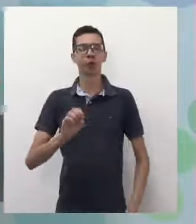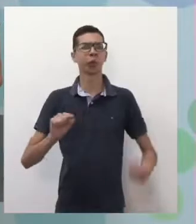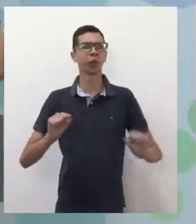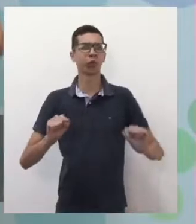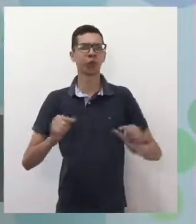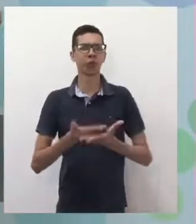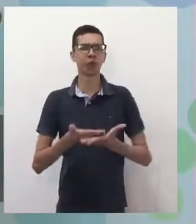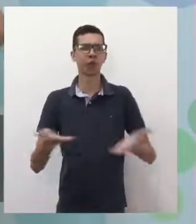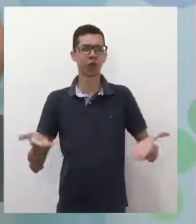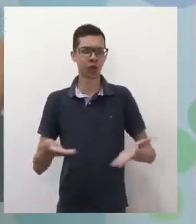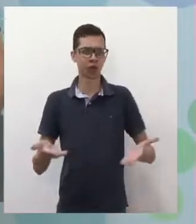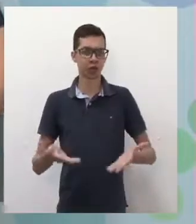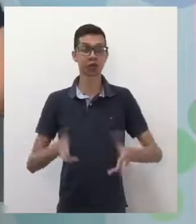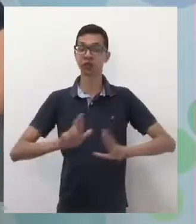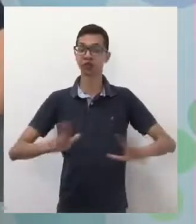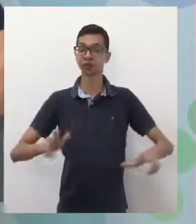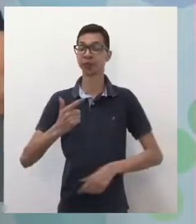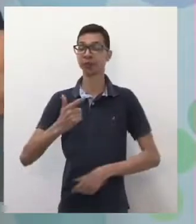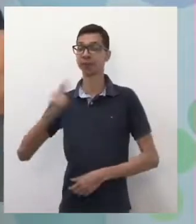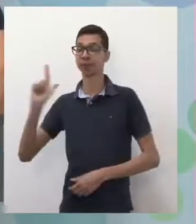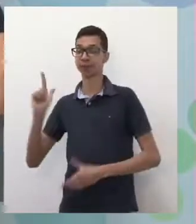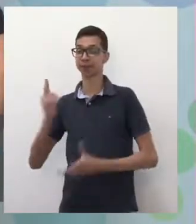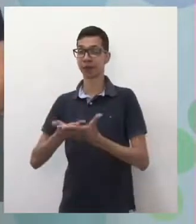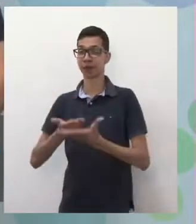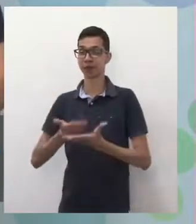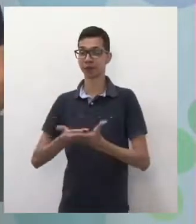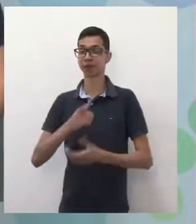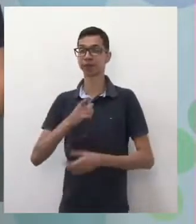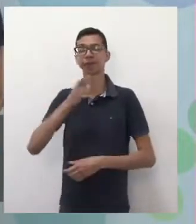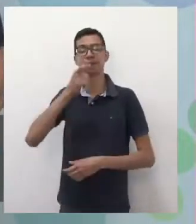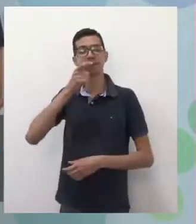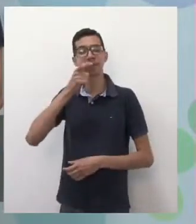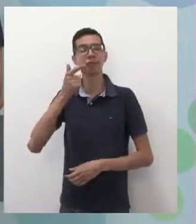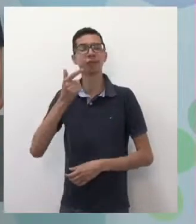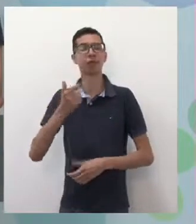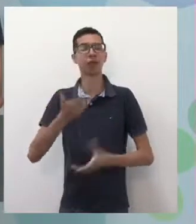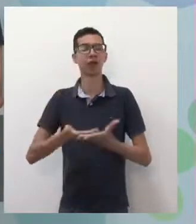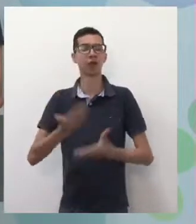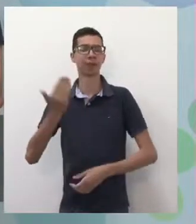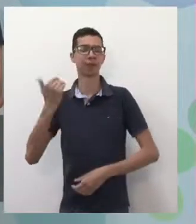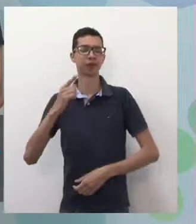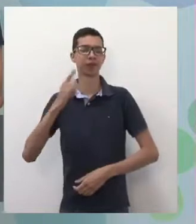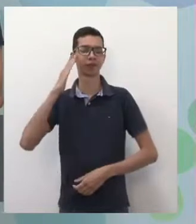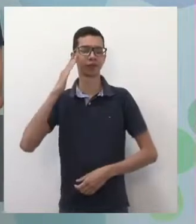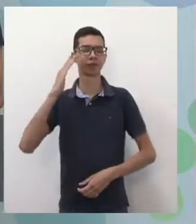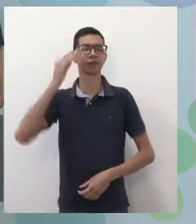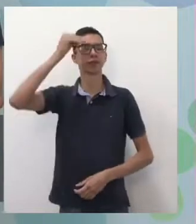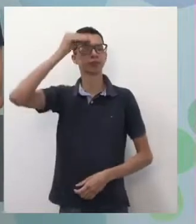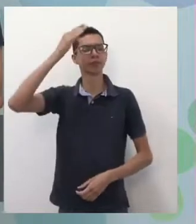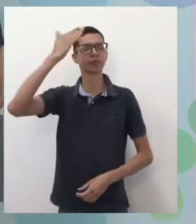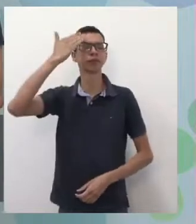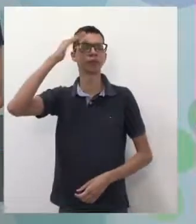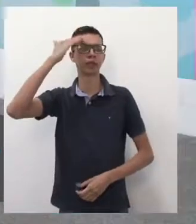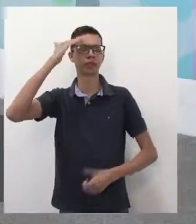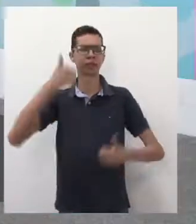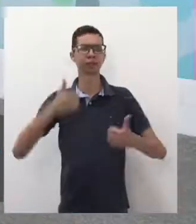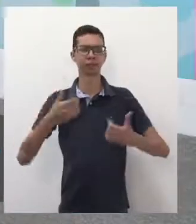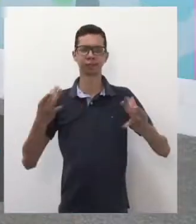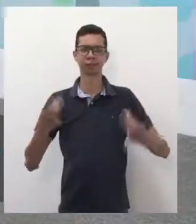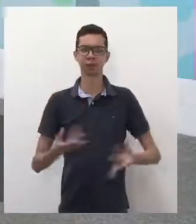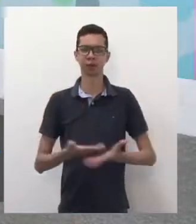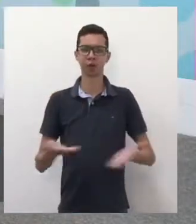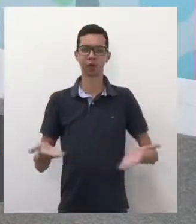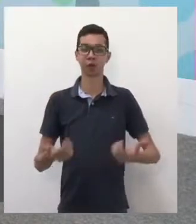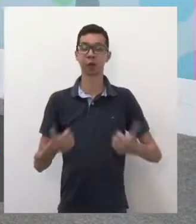passada, para dar uma olhadinha aí no que a gente tratou e tudo mais, para você desempenhar bem os aspectos dessa aula. Tá legal? E